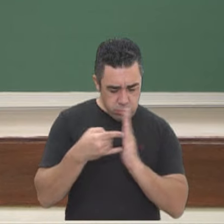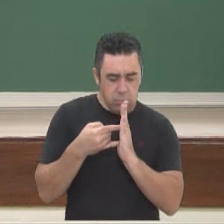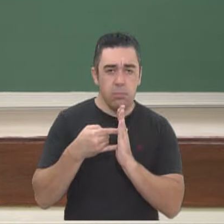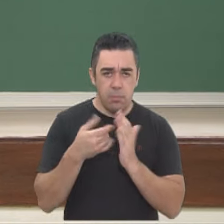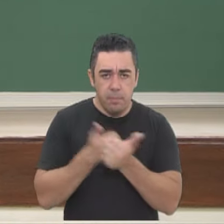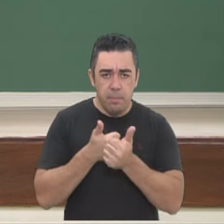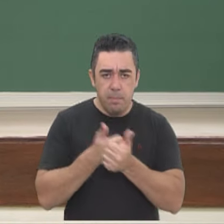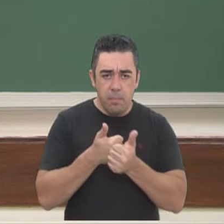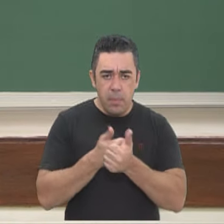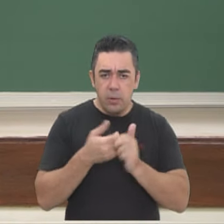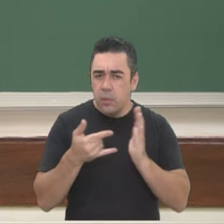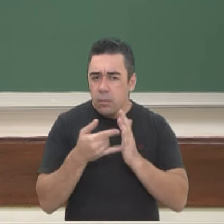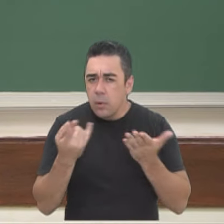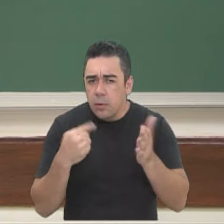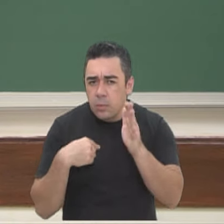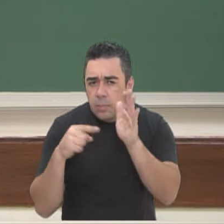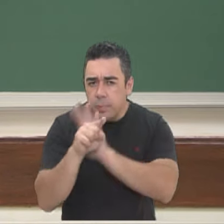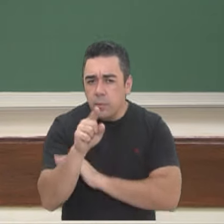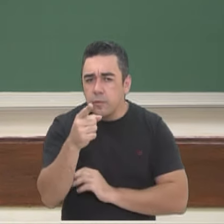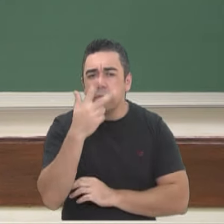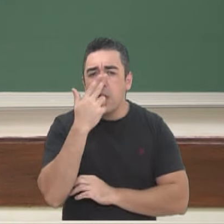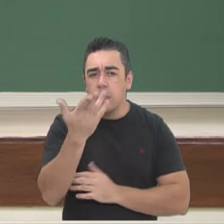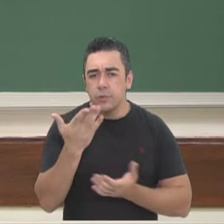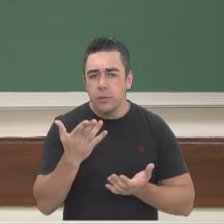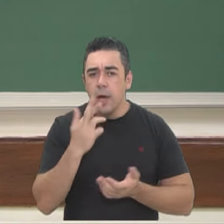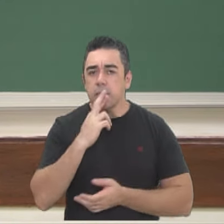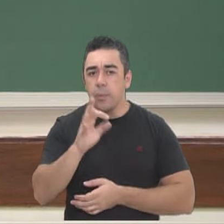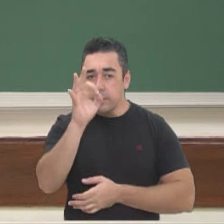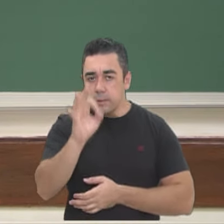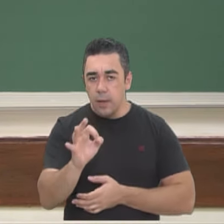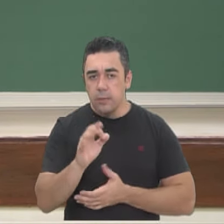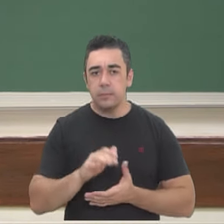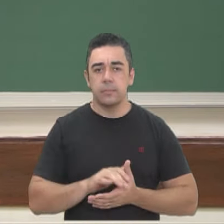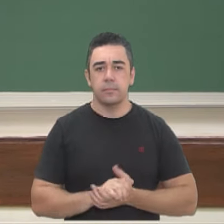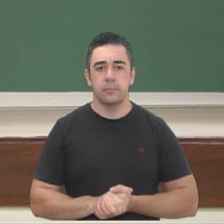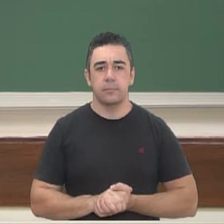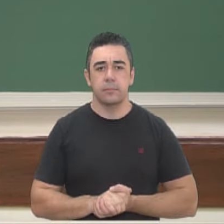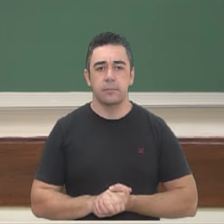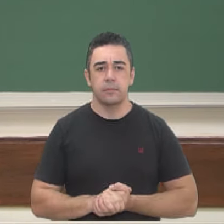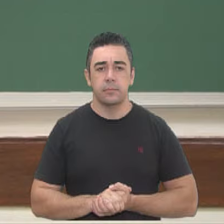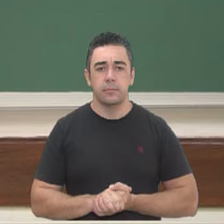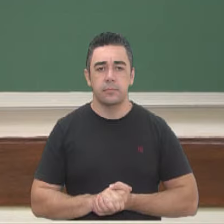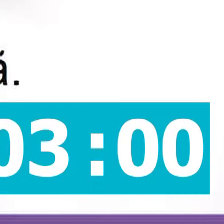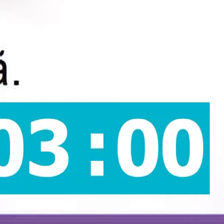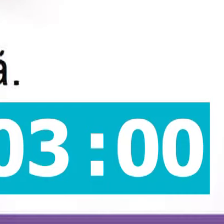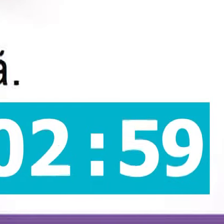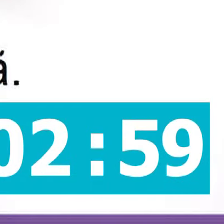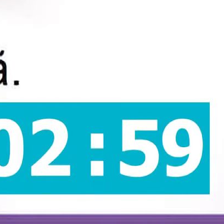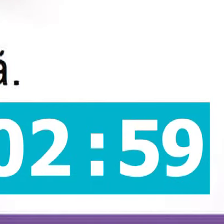do ímã e aí que que você acha responde aí para mim